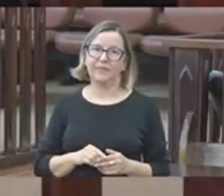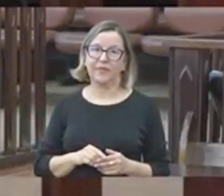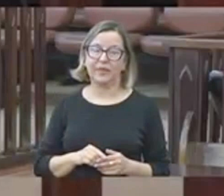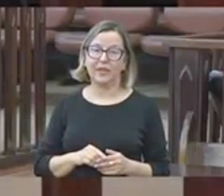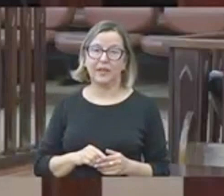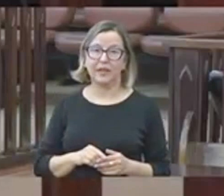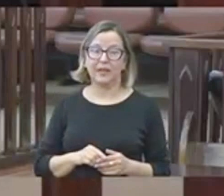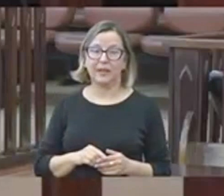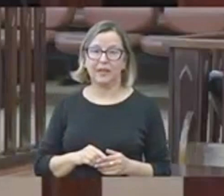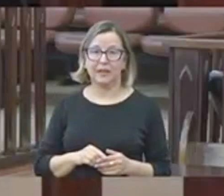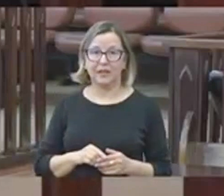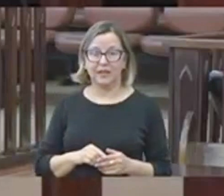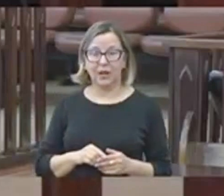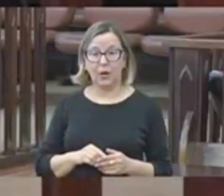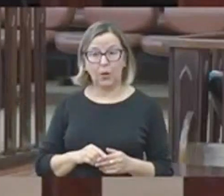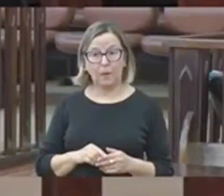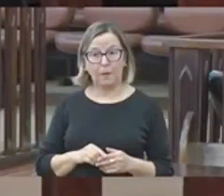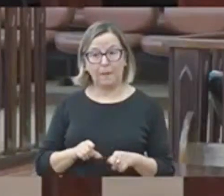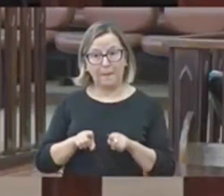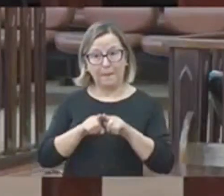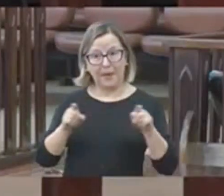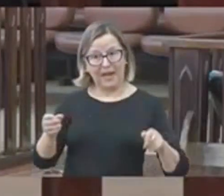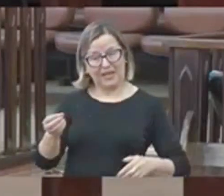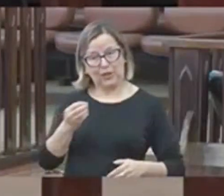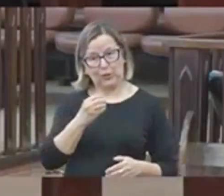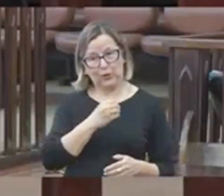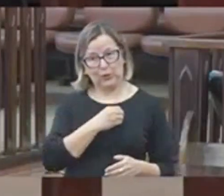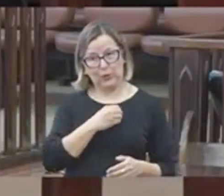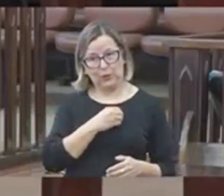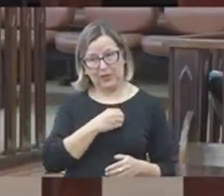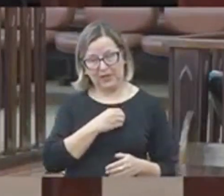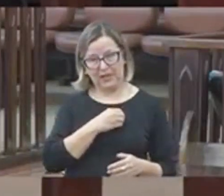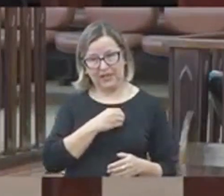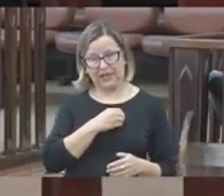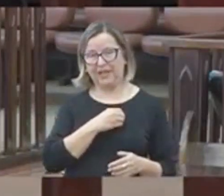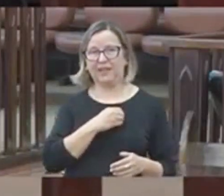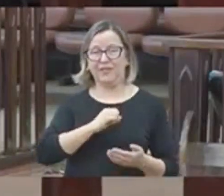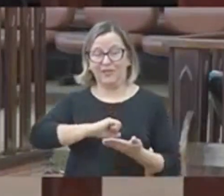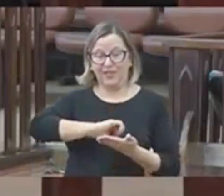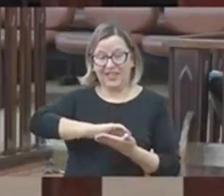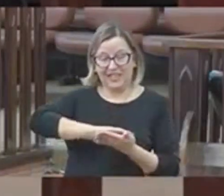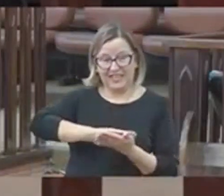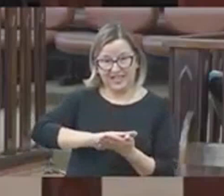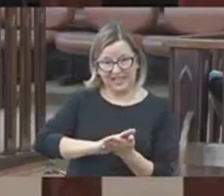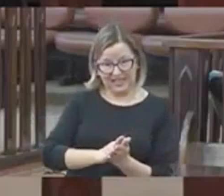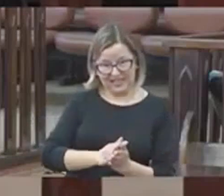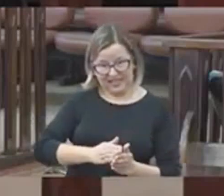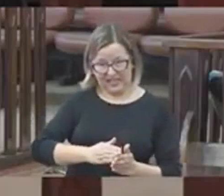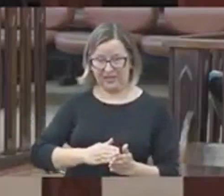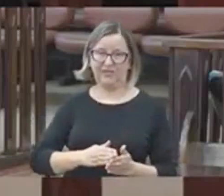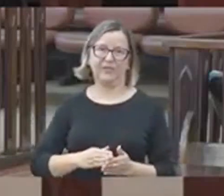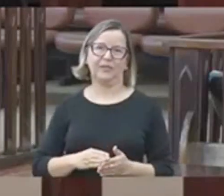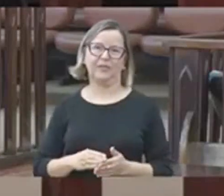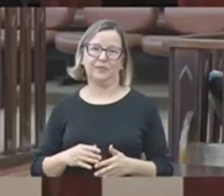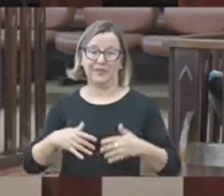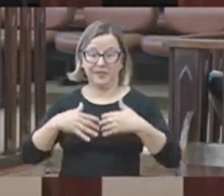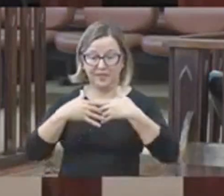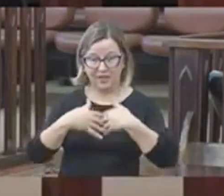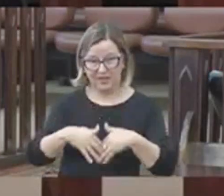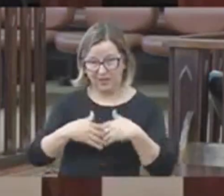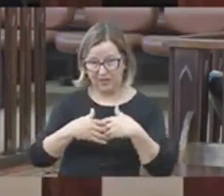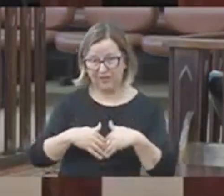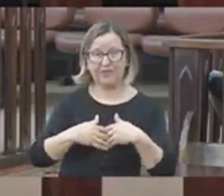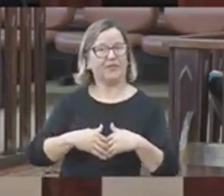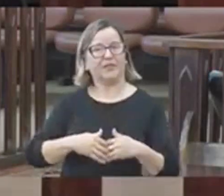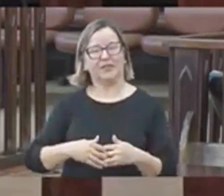pecado veio desordenar isso. E Deus está dizendo que Ele enviou a ordem novamente através do